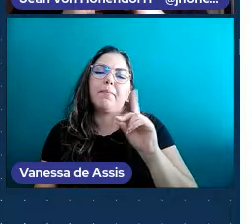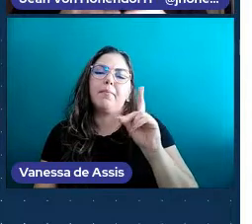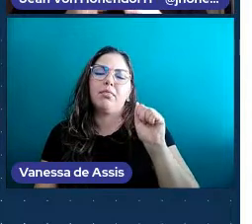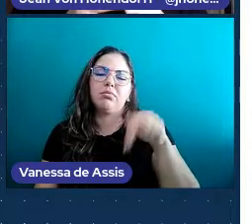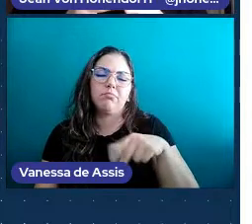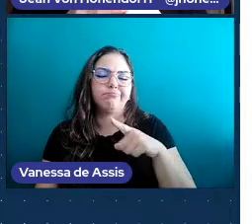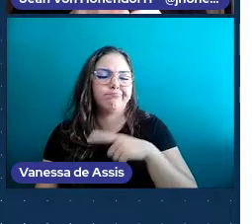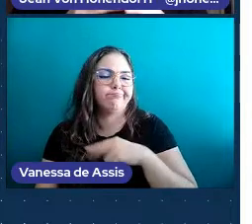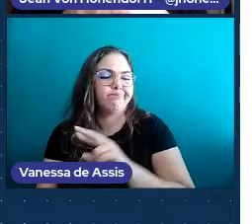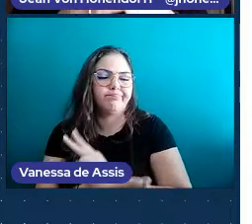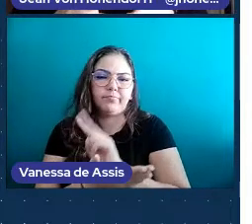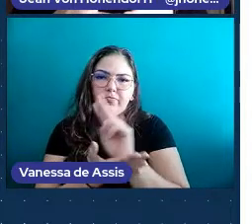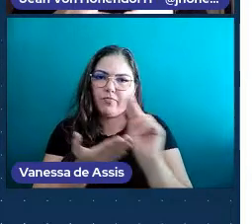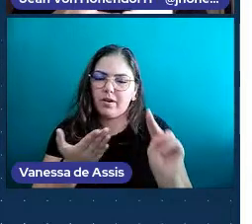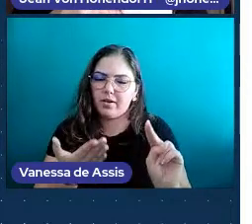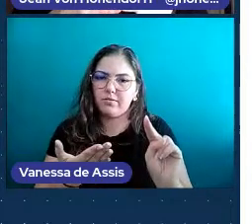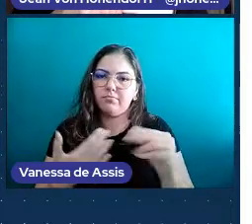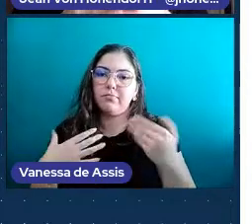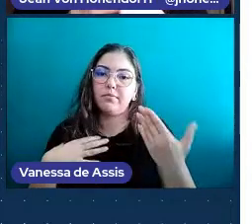É preciso que